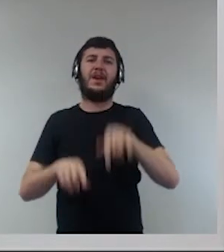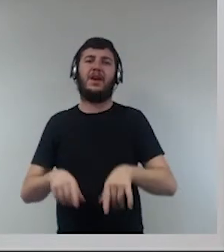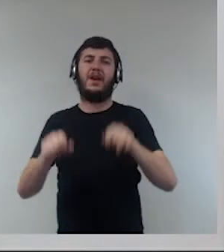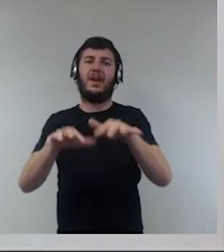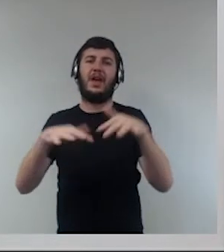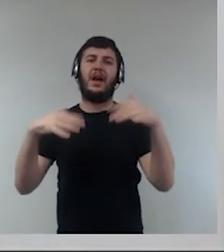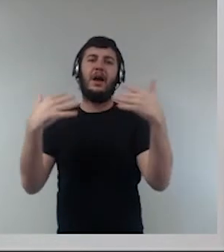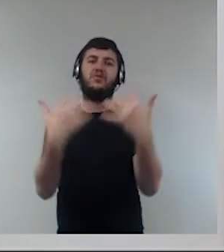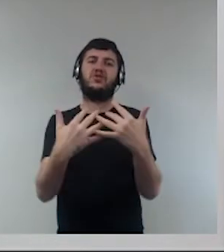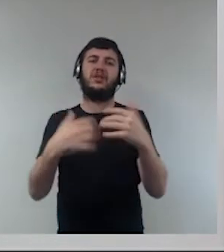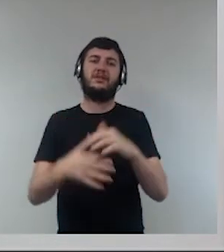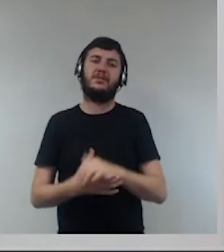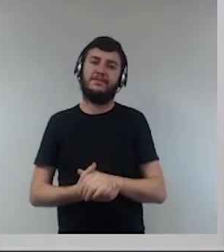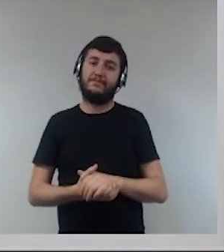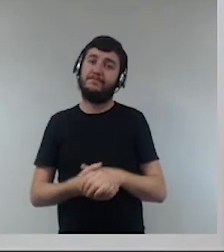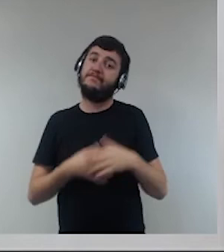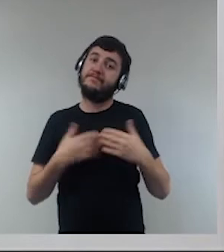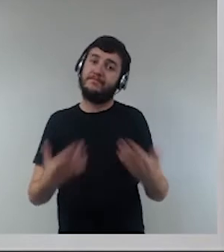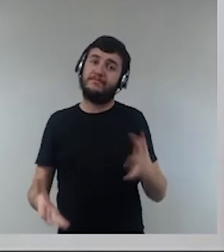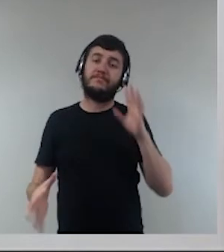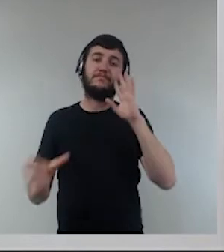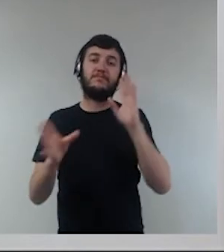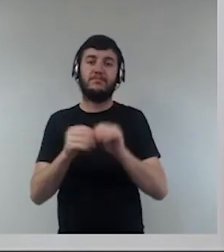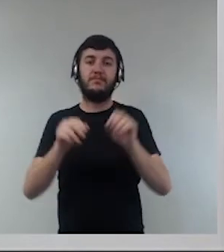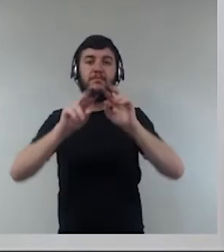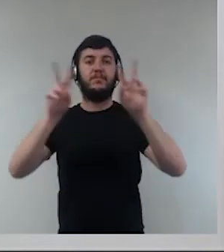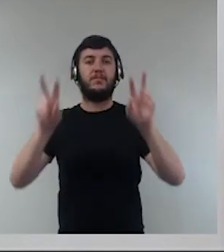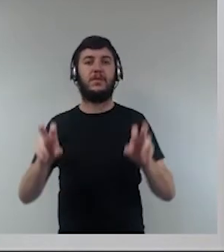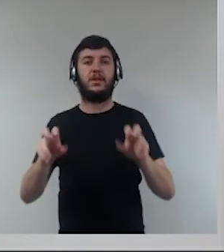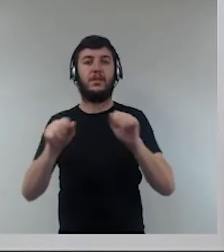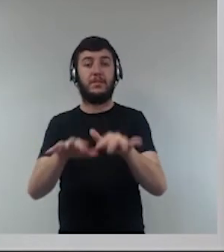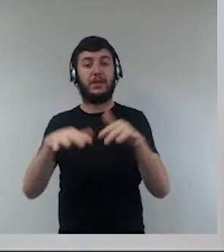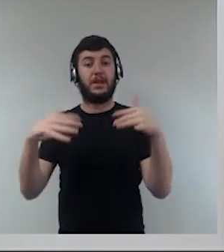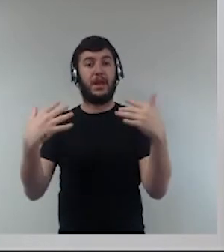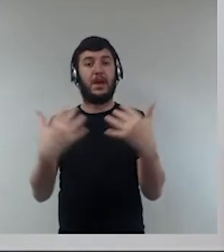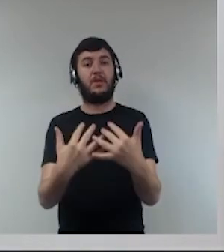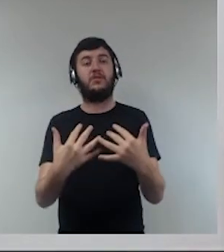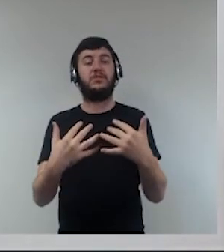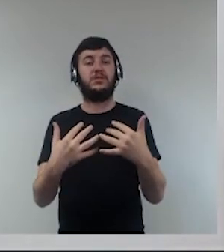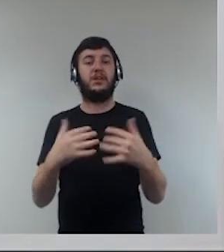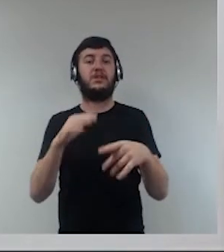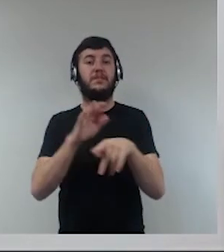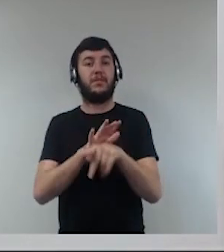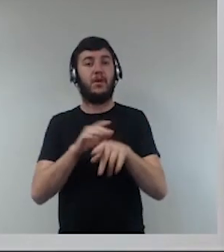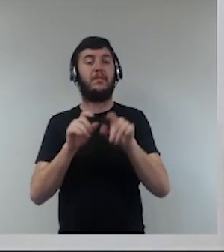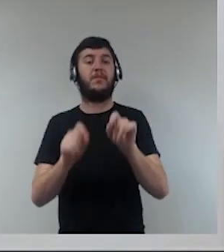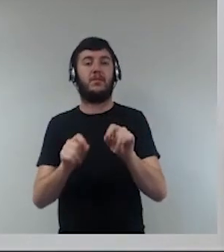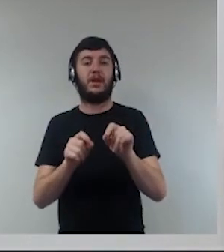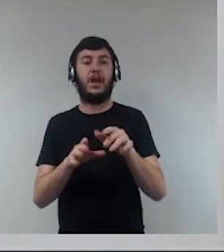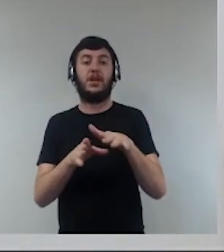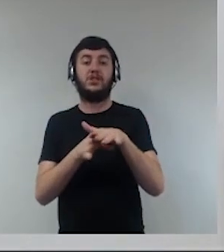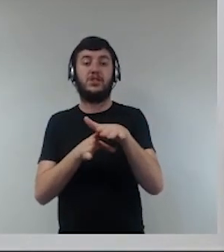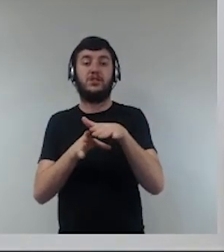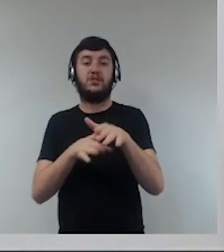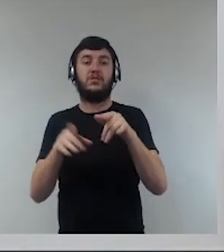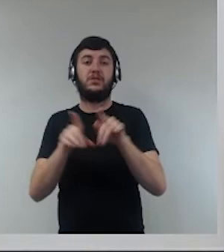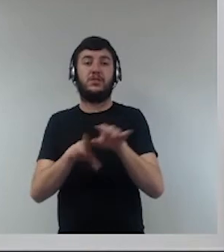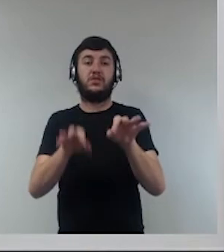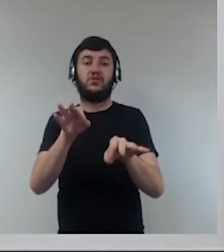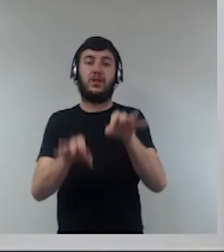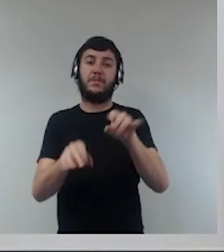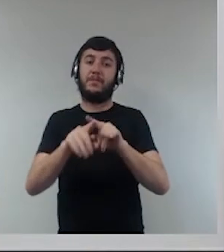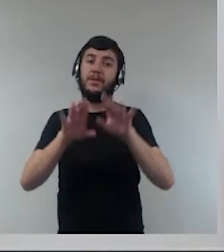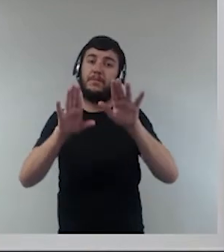audiências. Eu sei que o tema que envolve a realização da audiência de instrução e julgamento, especificamente de